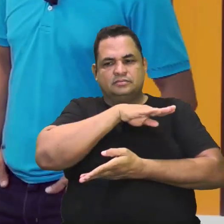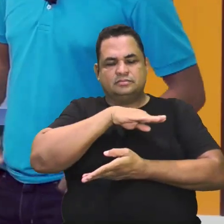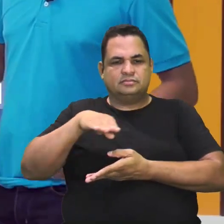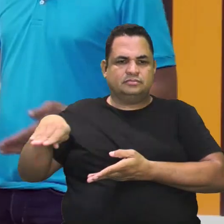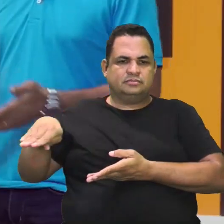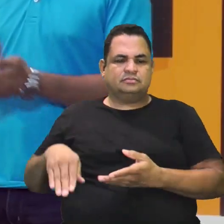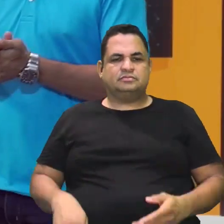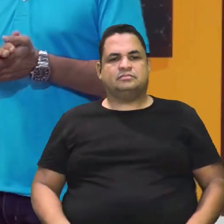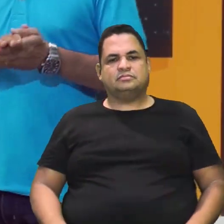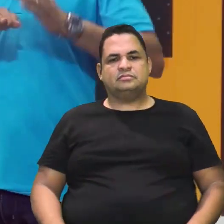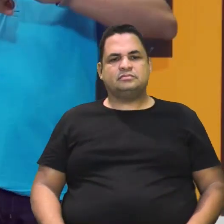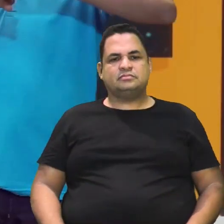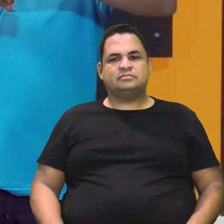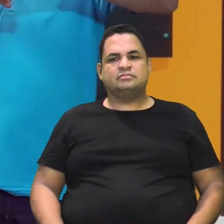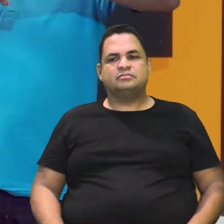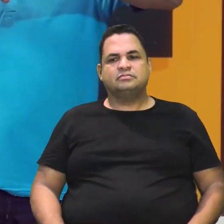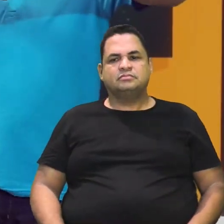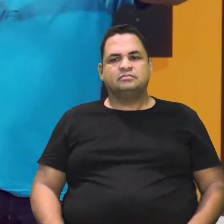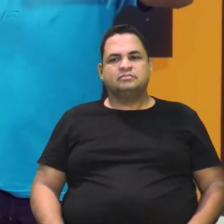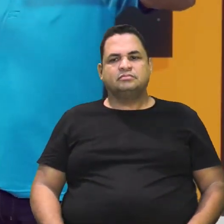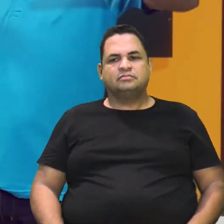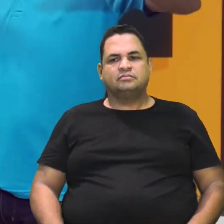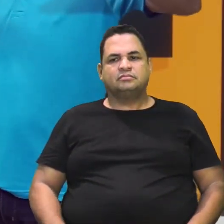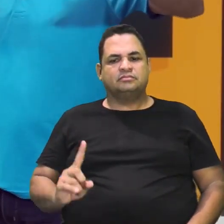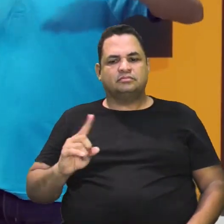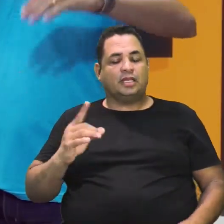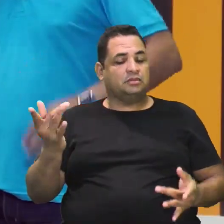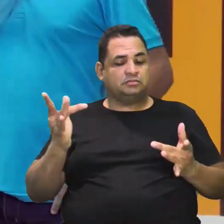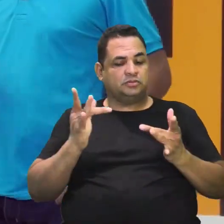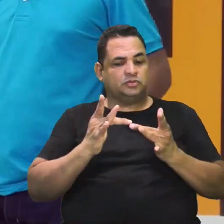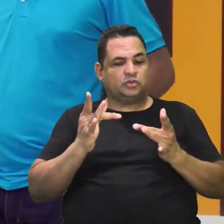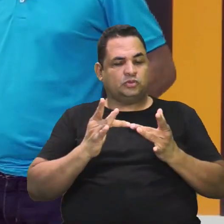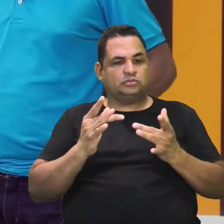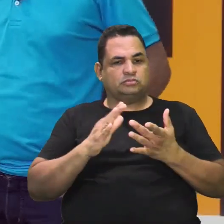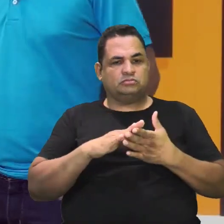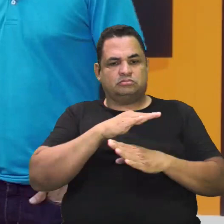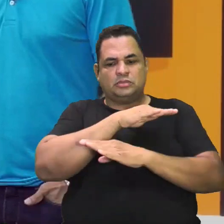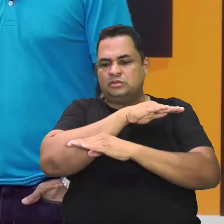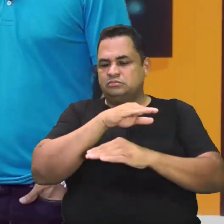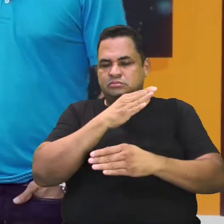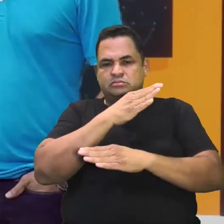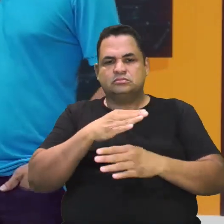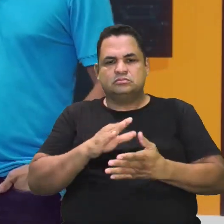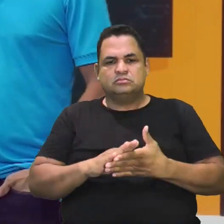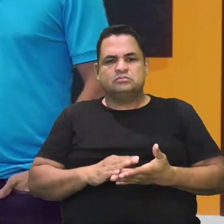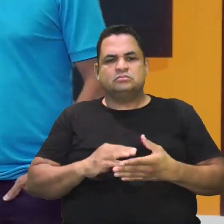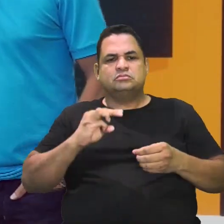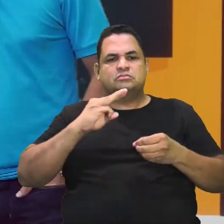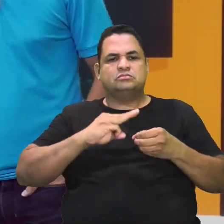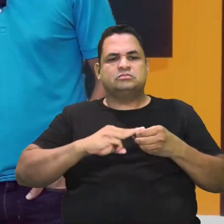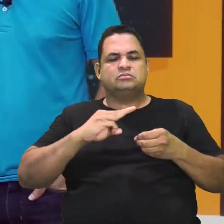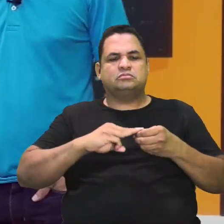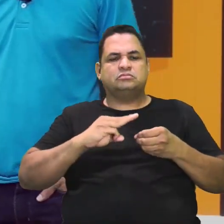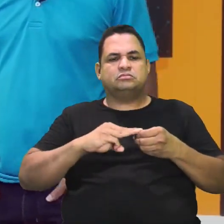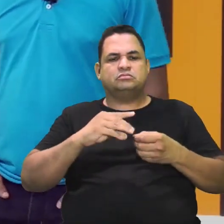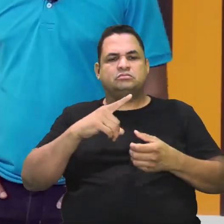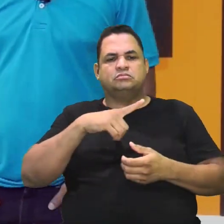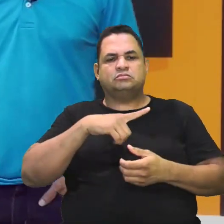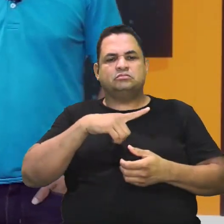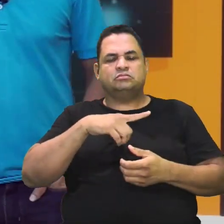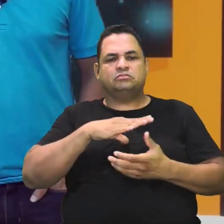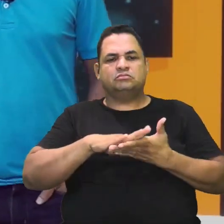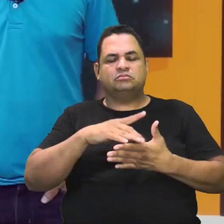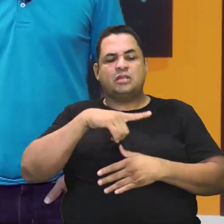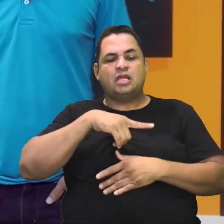O que é paralelismo mesmo? Retas que não se tocam nunca. Não se cruzam. Então, no município de vocês, no distrito, vão ter